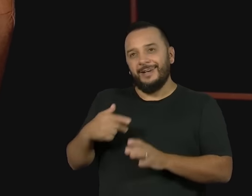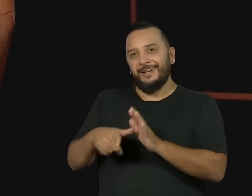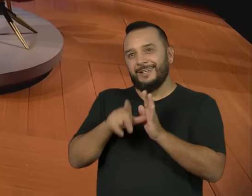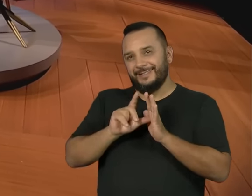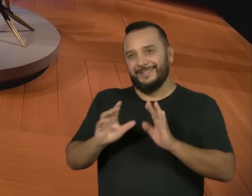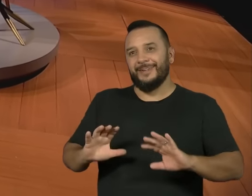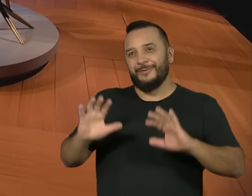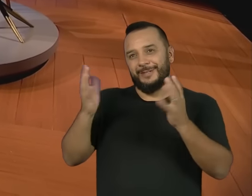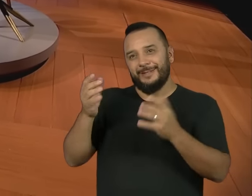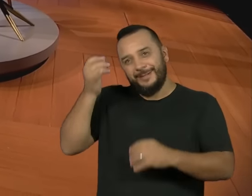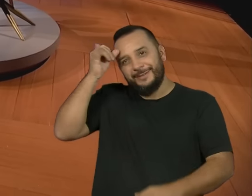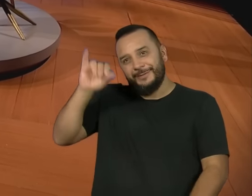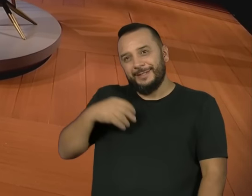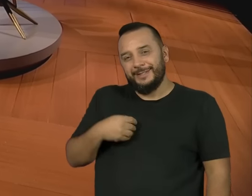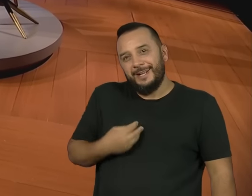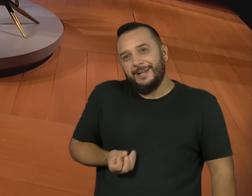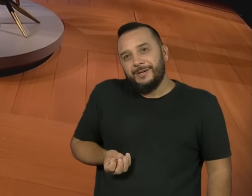evento.